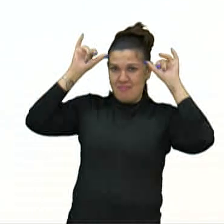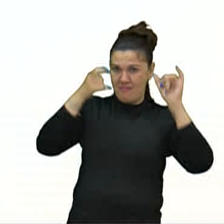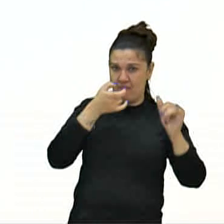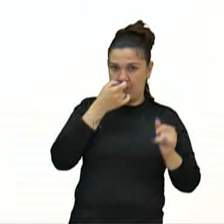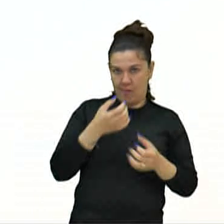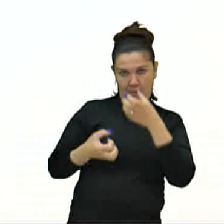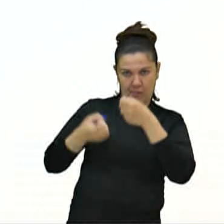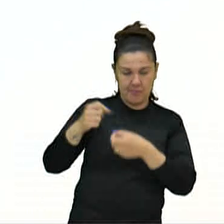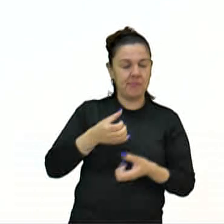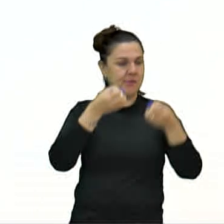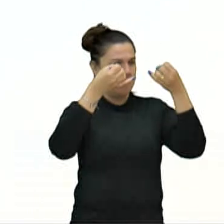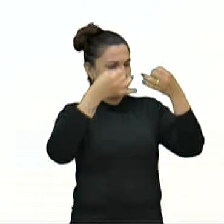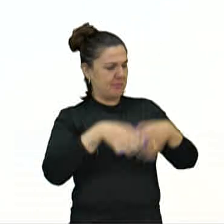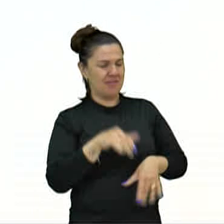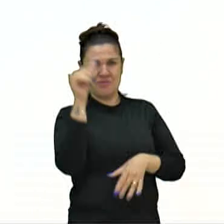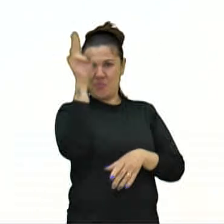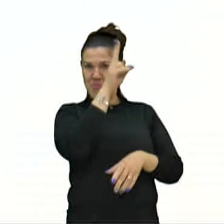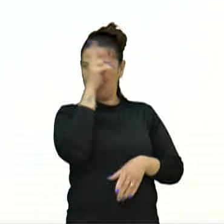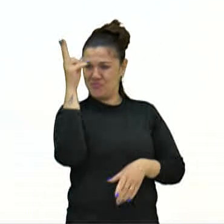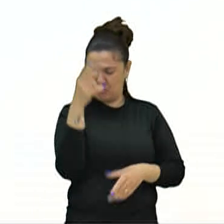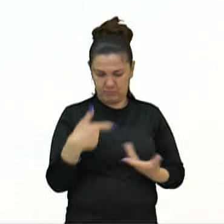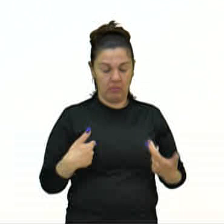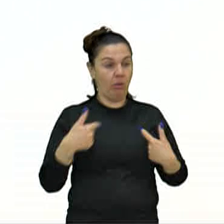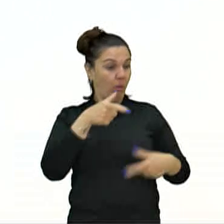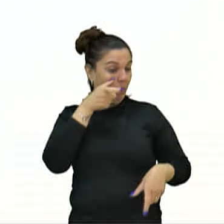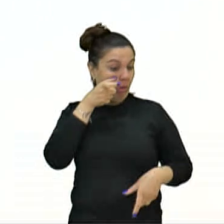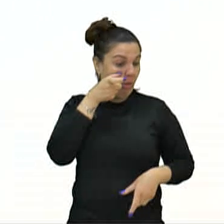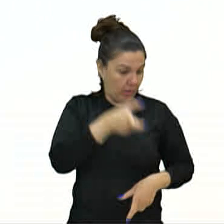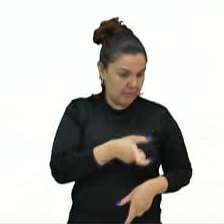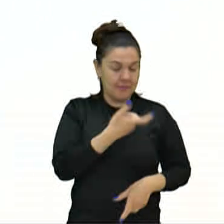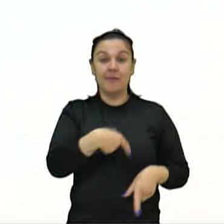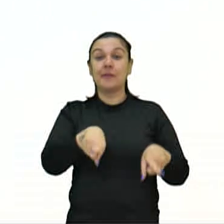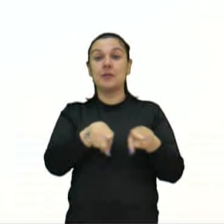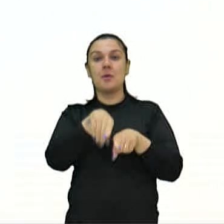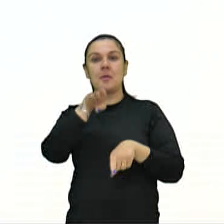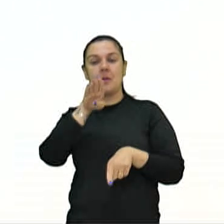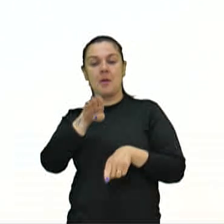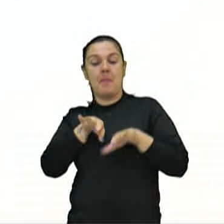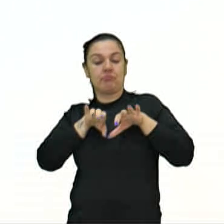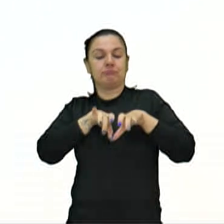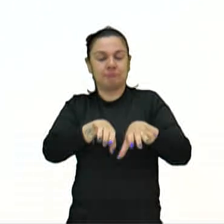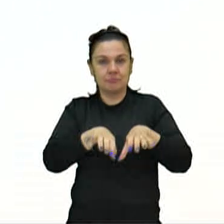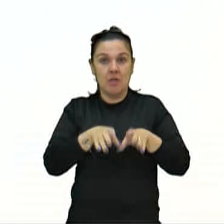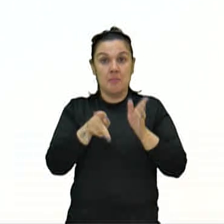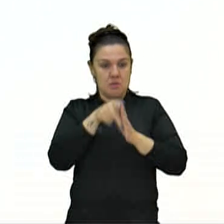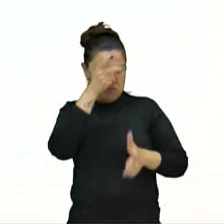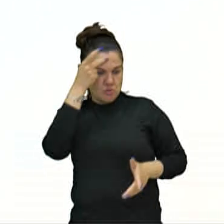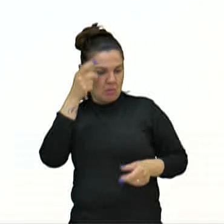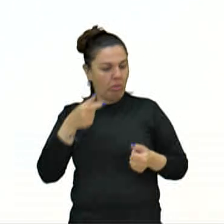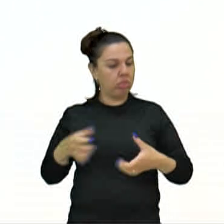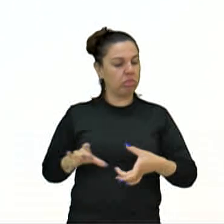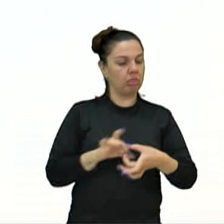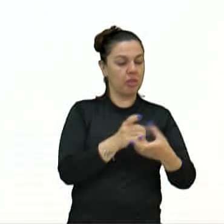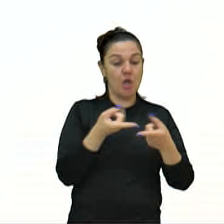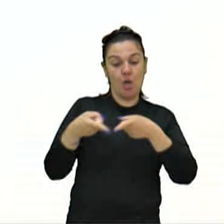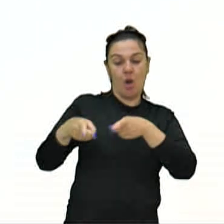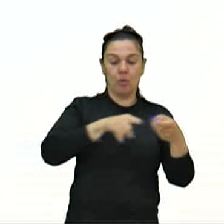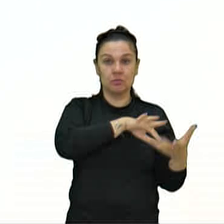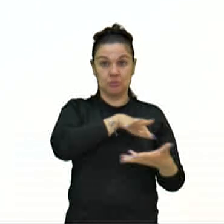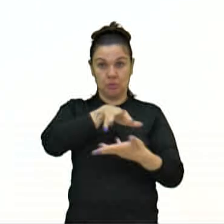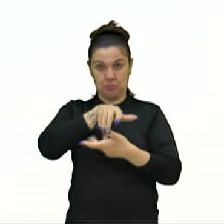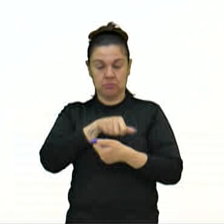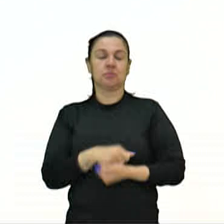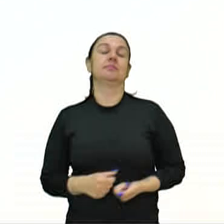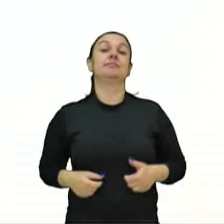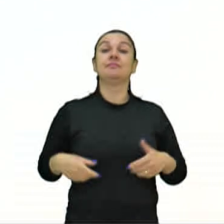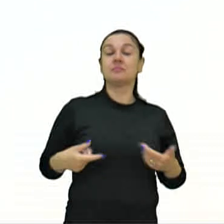revelam criatividade, falta de noção e fixação por Bill Gates entre os conspiracionistas. Aí aqui está dizendo um trecho